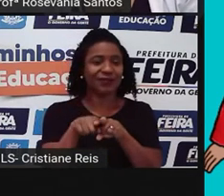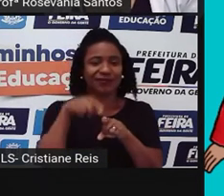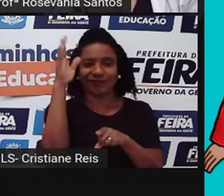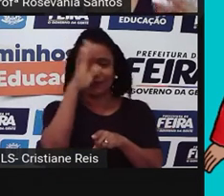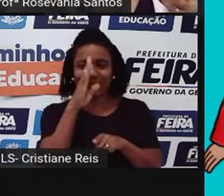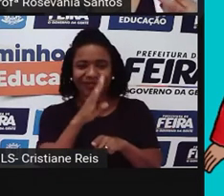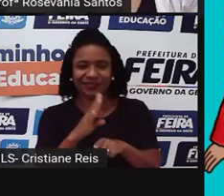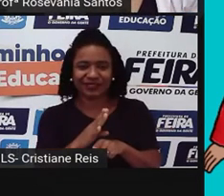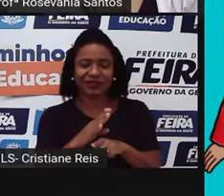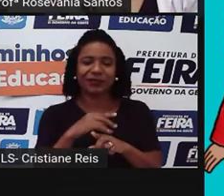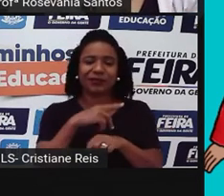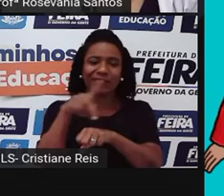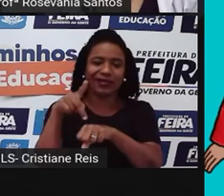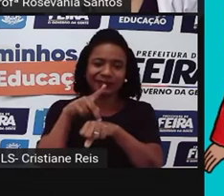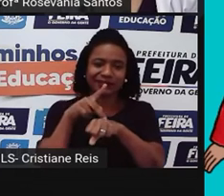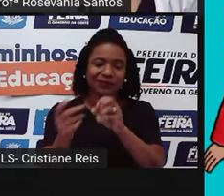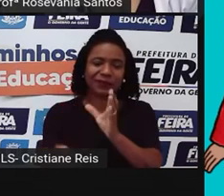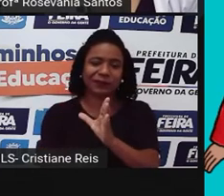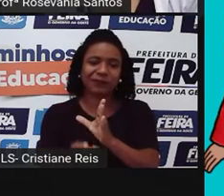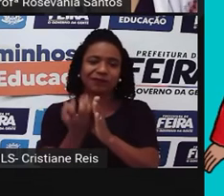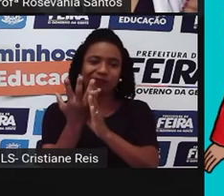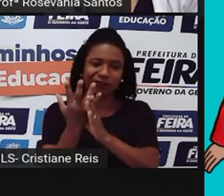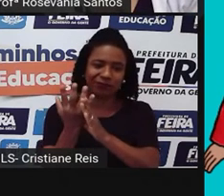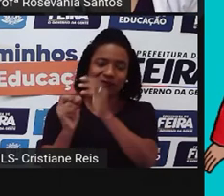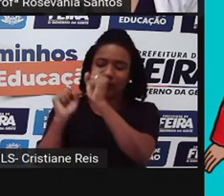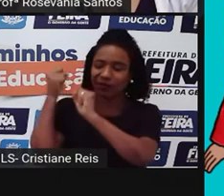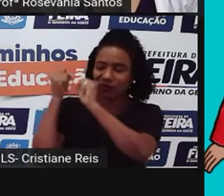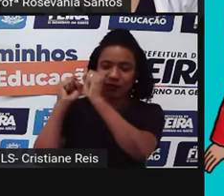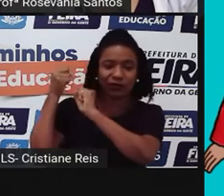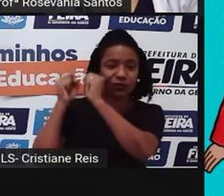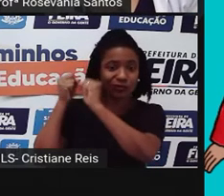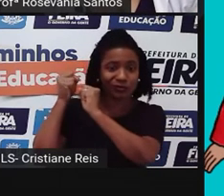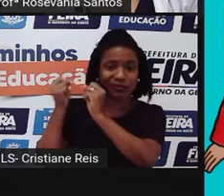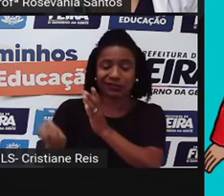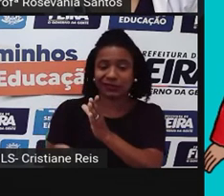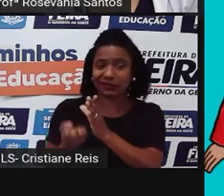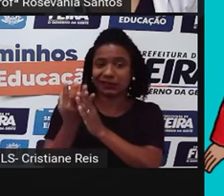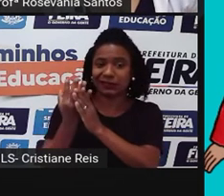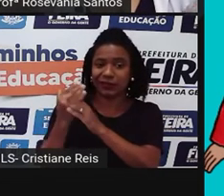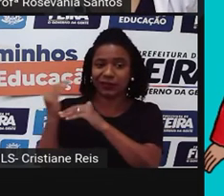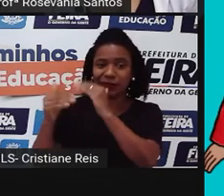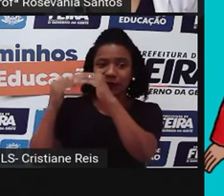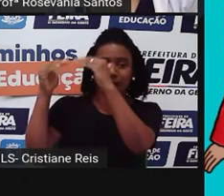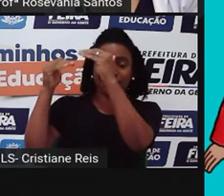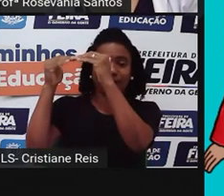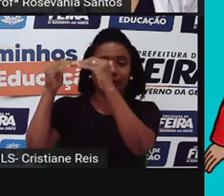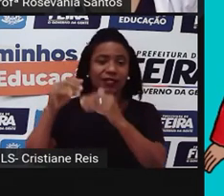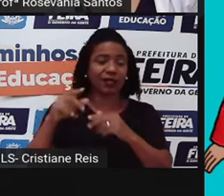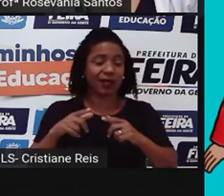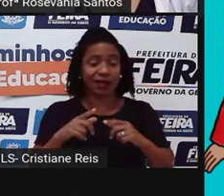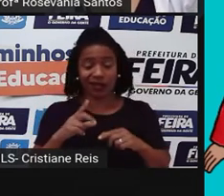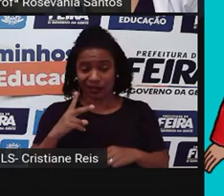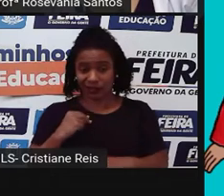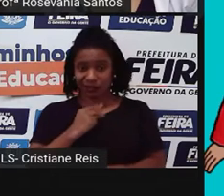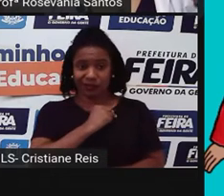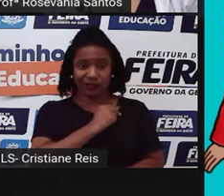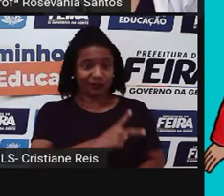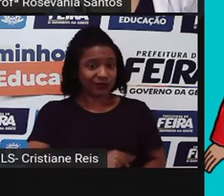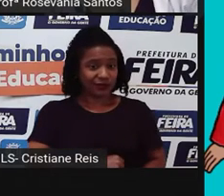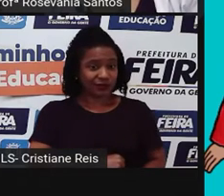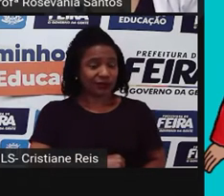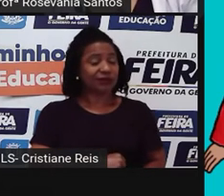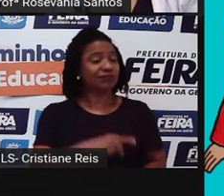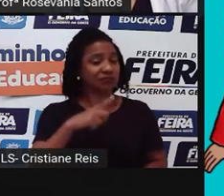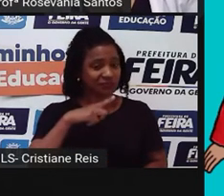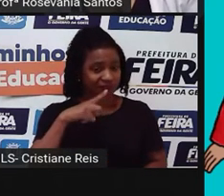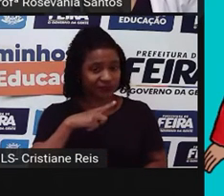países emergentes, que já têm um certo grau de industrialização, principalmente a China, né, que domina quase que praticamente de